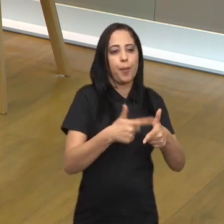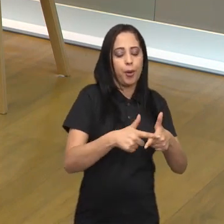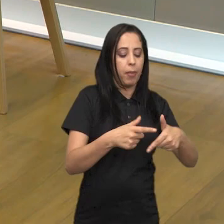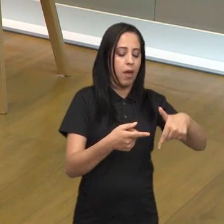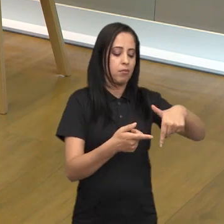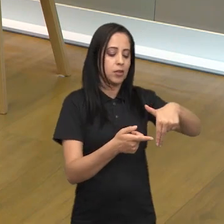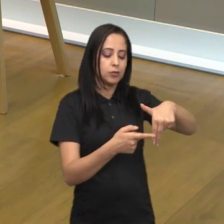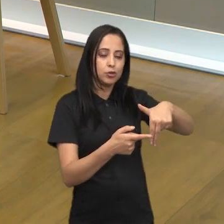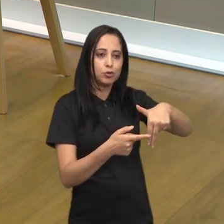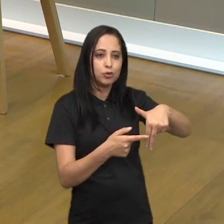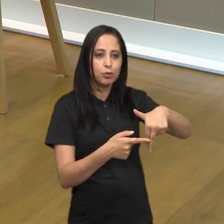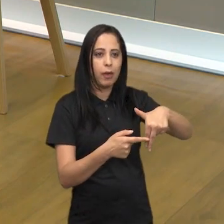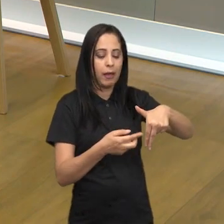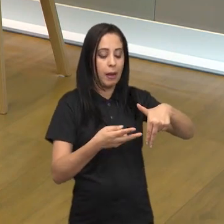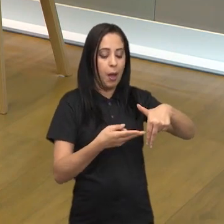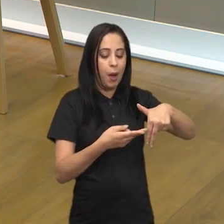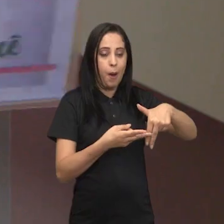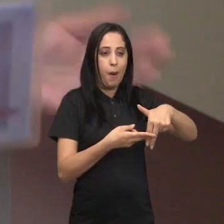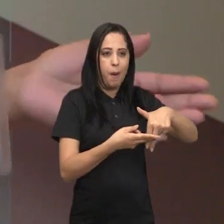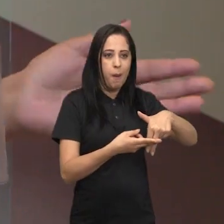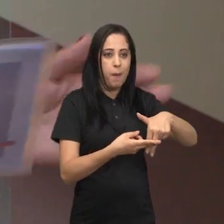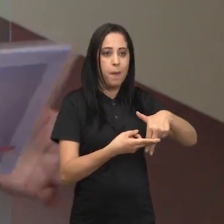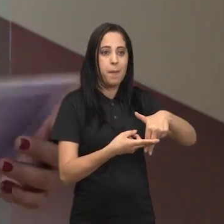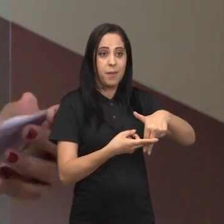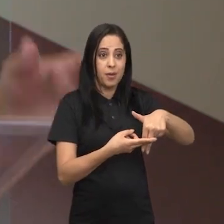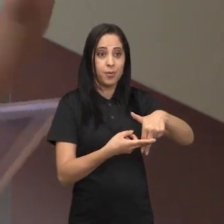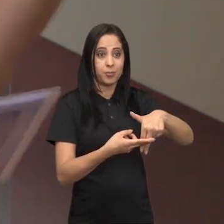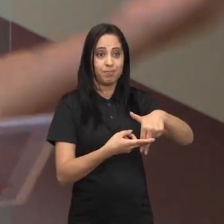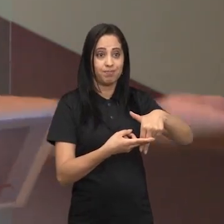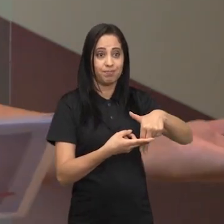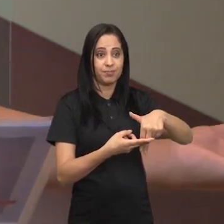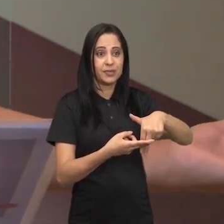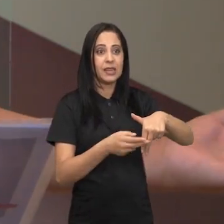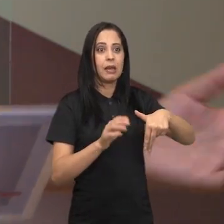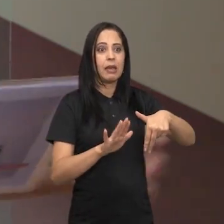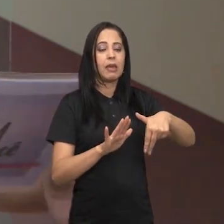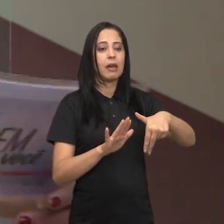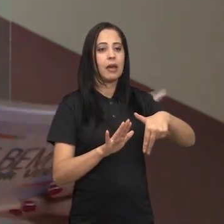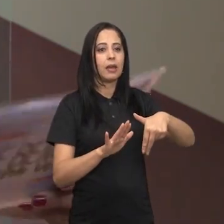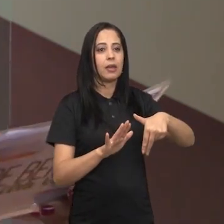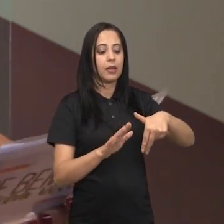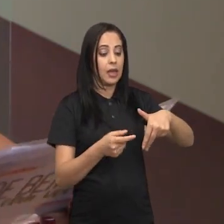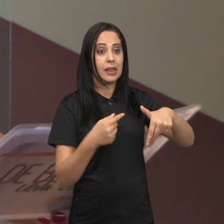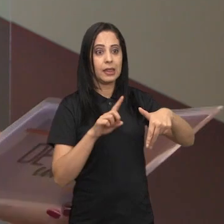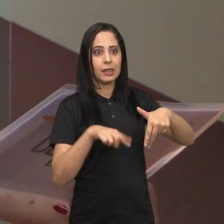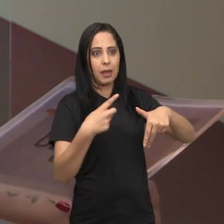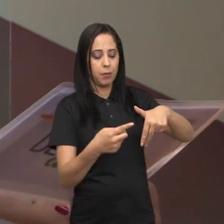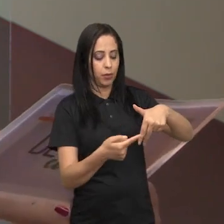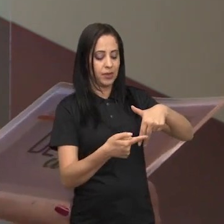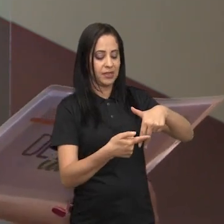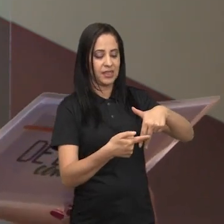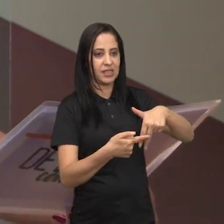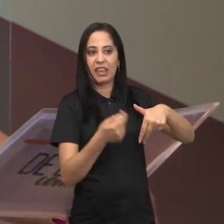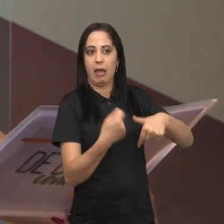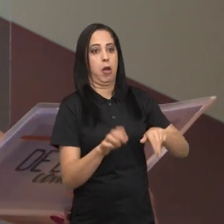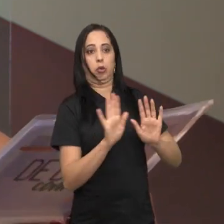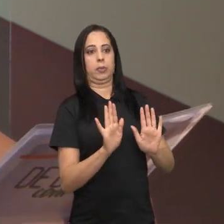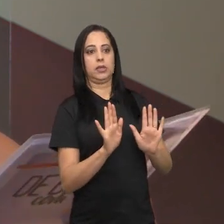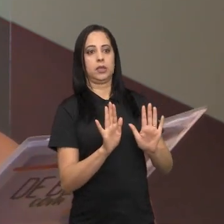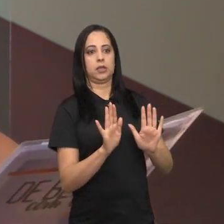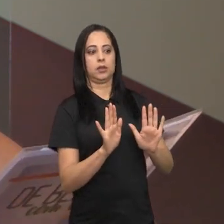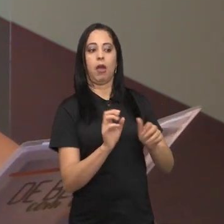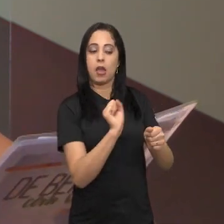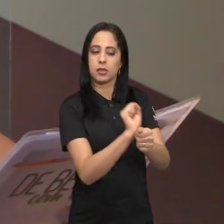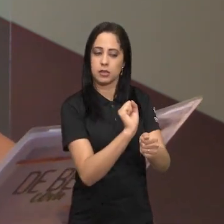nessa transição para menopausa, enfim, ou quando ela entrou realmente na menopausa por conta da cirurgia. E aí o segundo joelho, a médica falou,